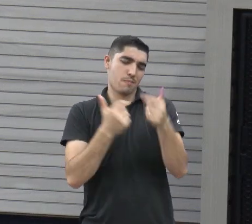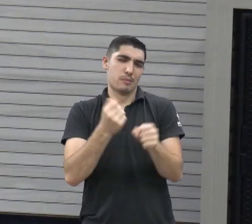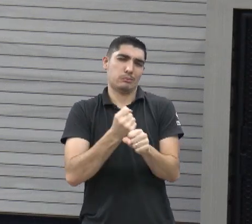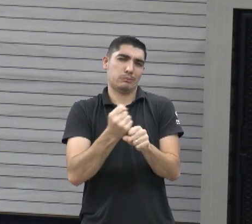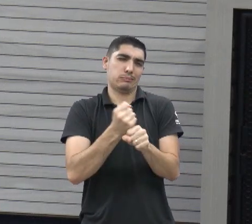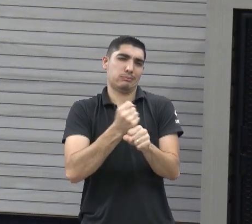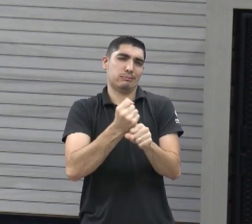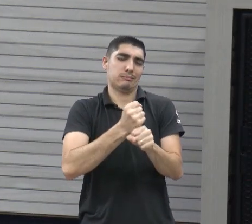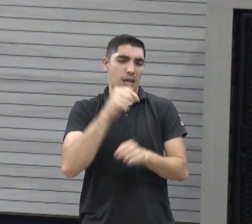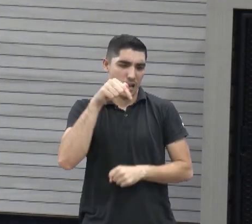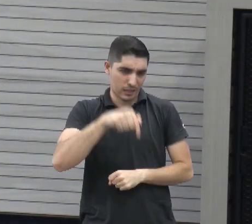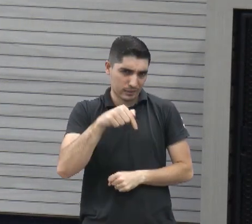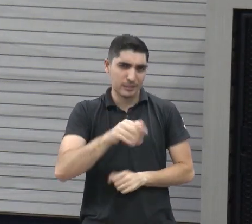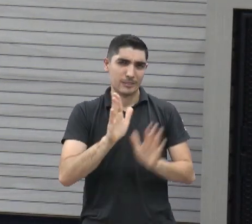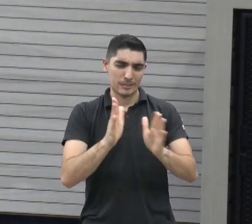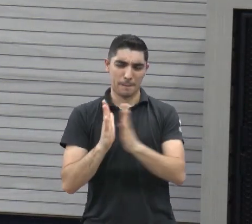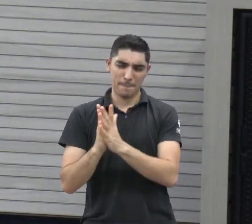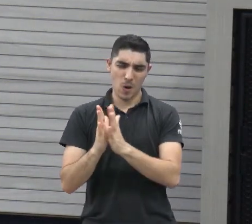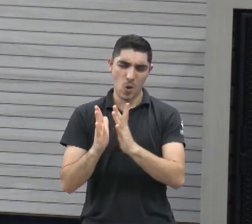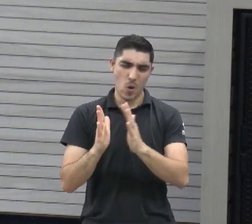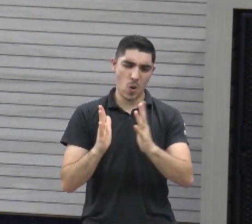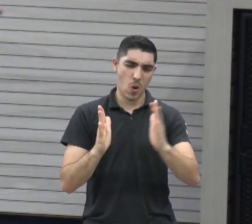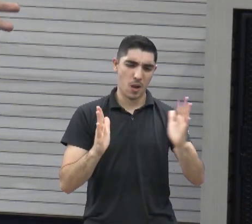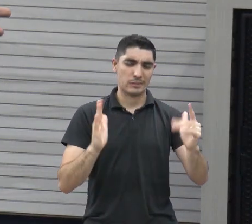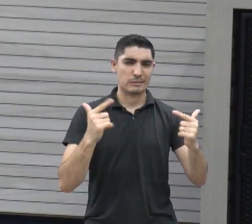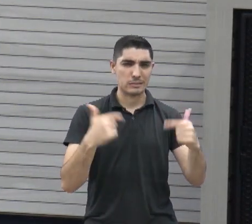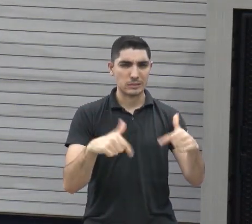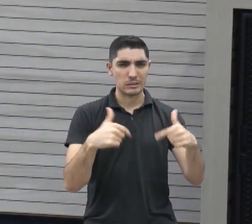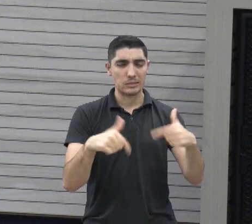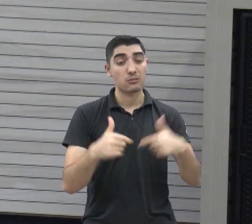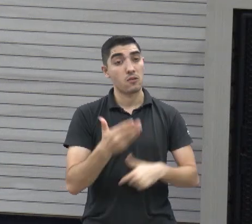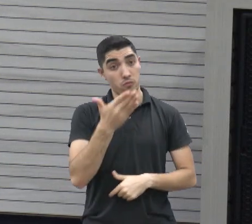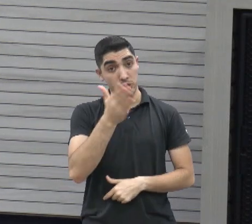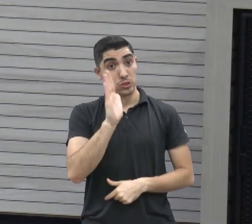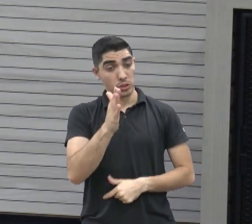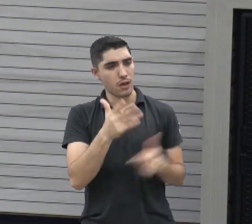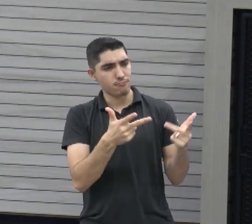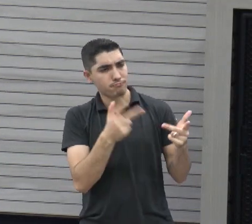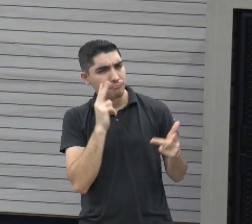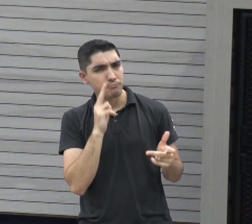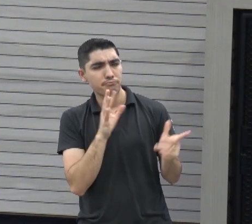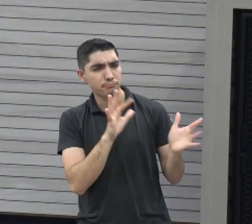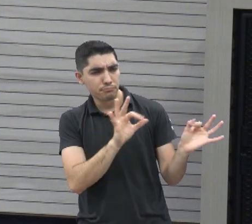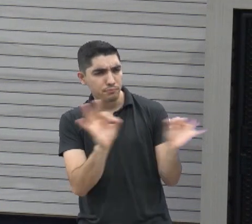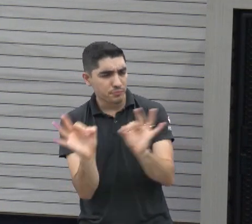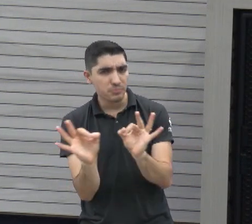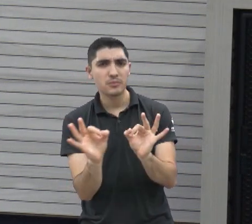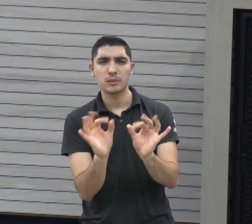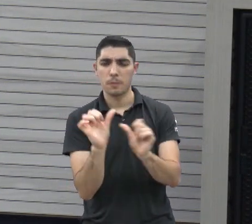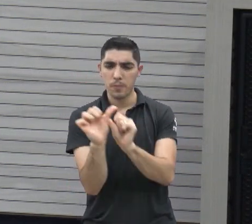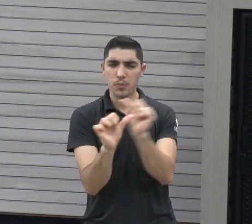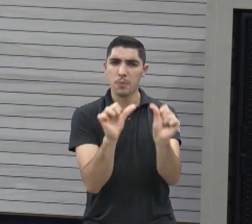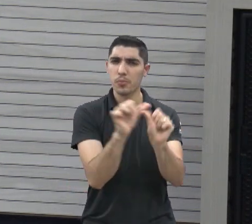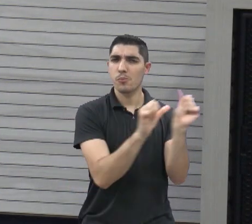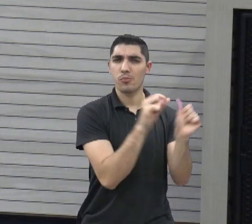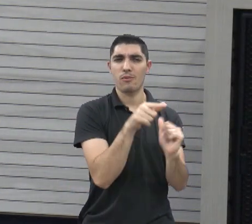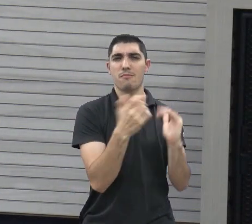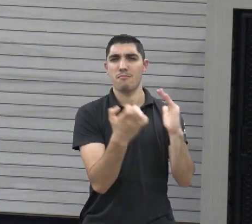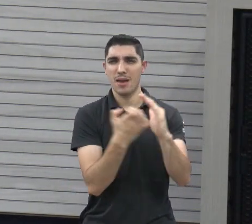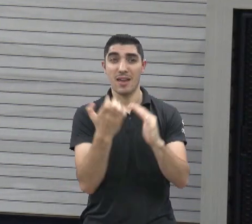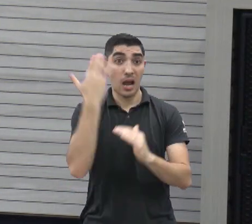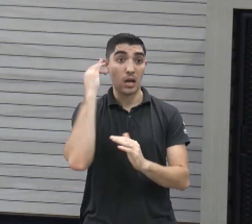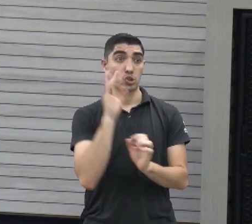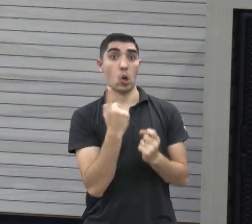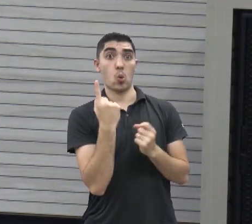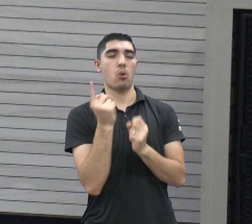várias legislaturas para contribuir com a cidade, acompanhou essa transformação, essa quebra do monopólio, e agora parece que a